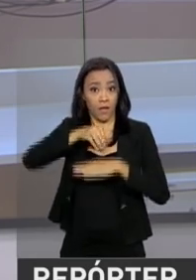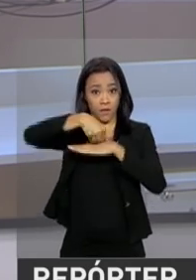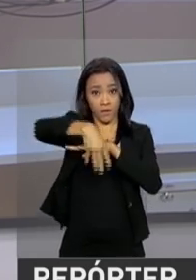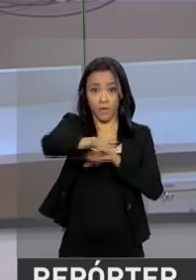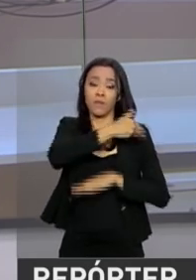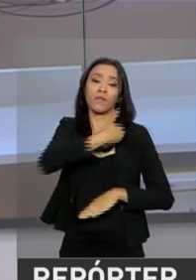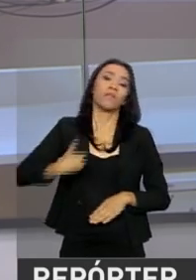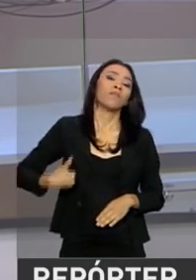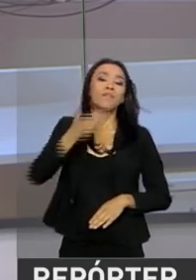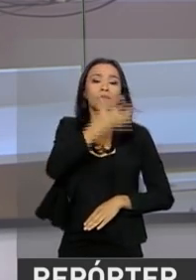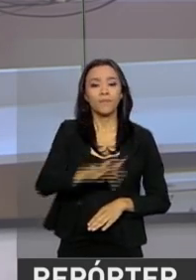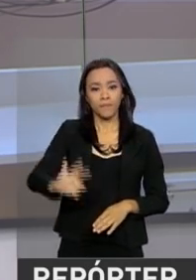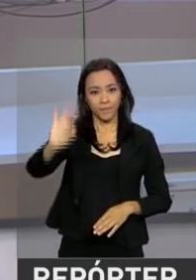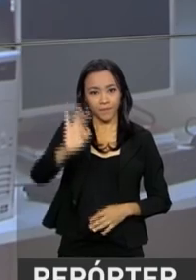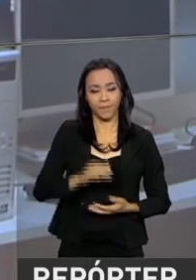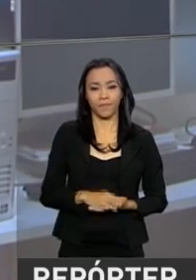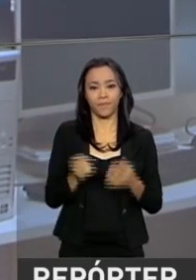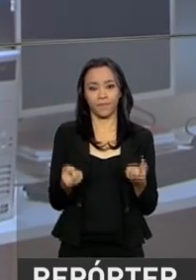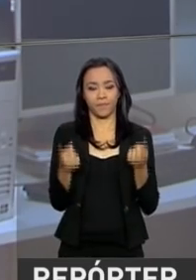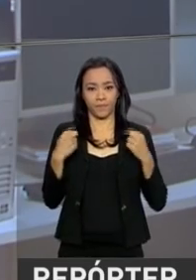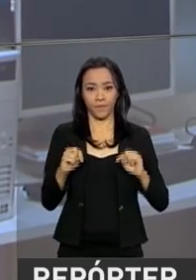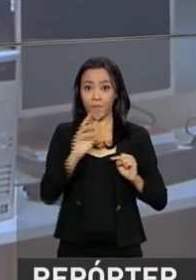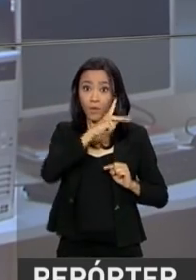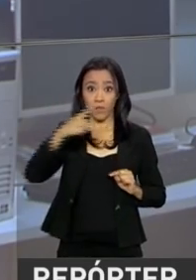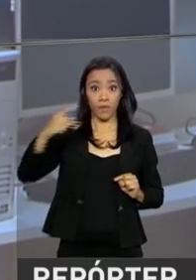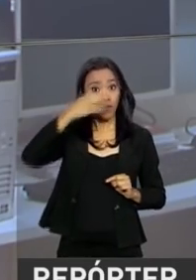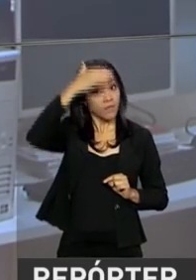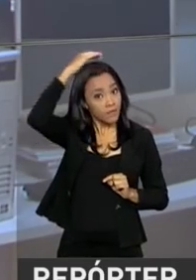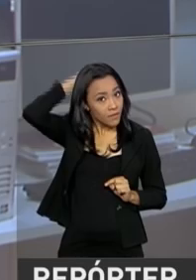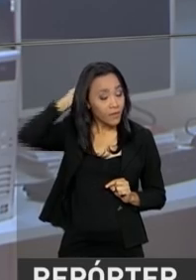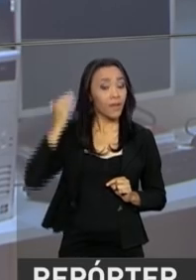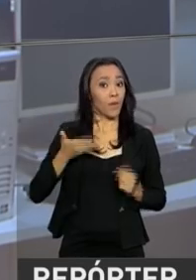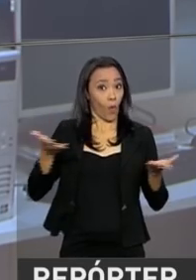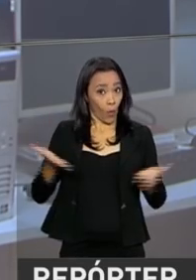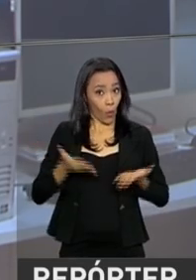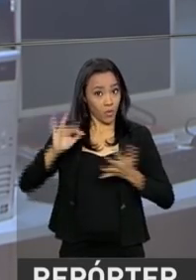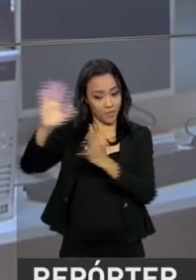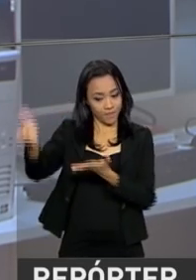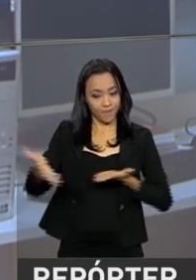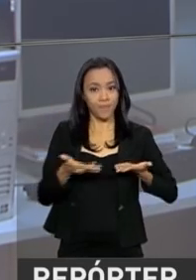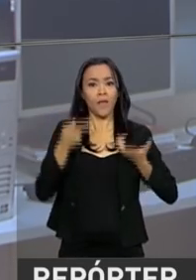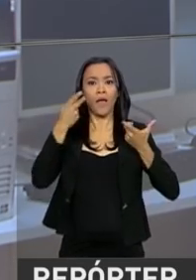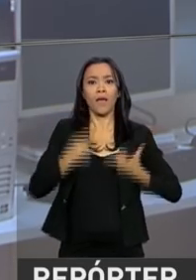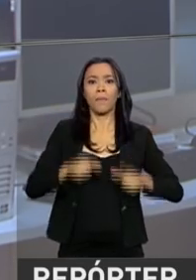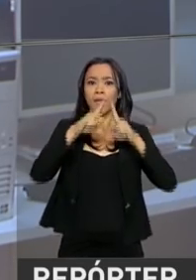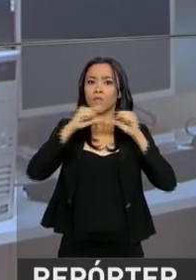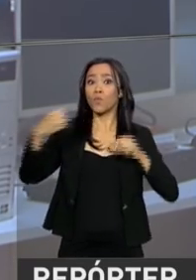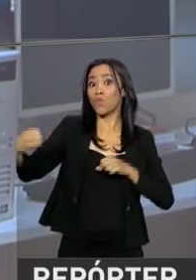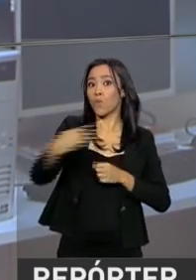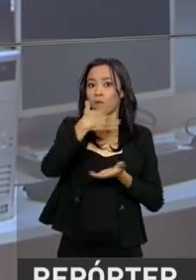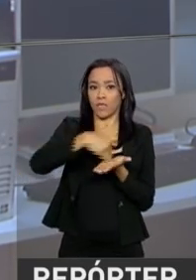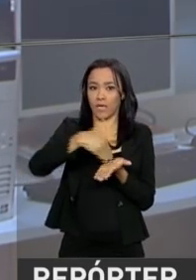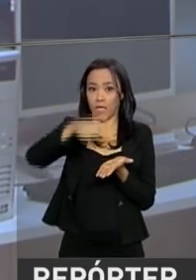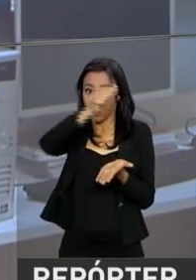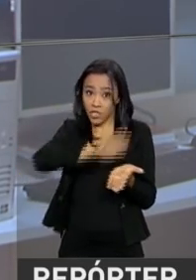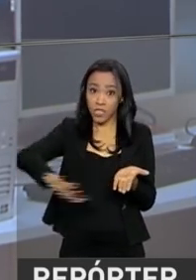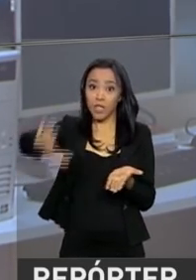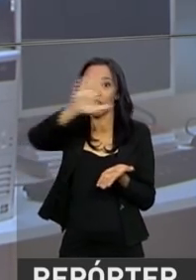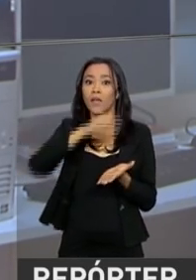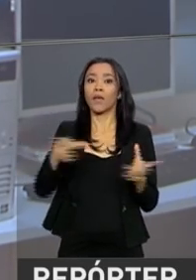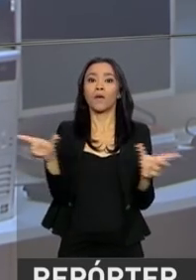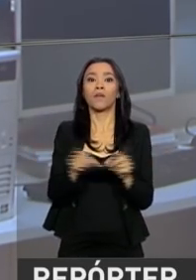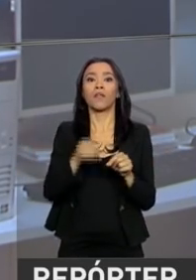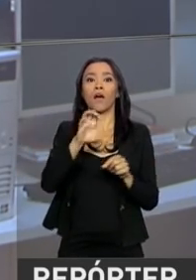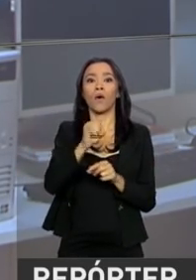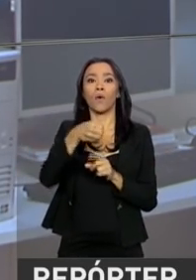as notícias do governo federal o presidente Michel Temer recebe hoje em Brasília o novo secretário Geral das Nações Unidas